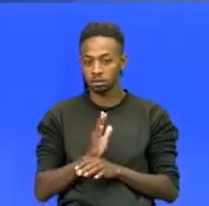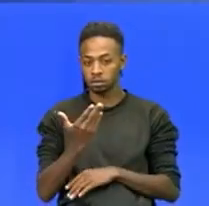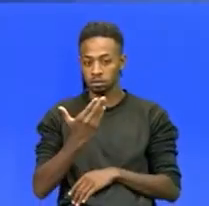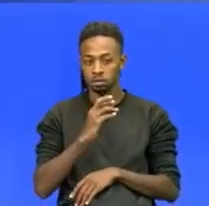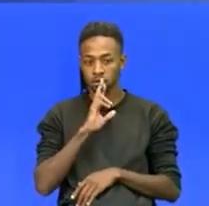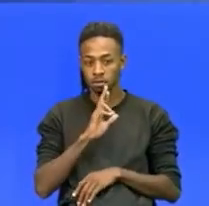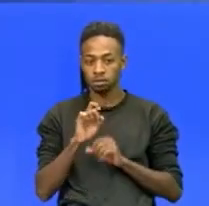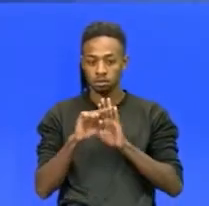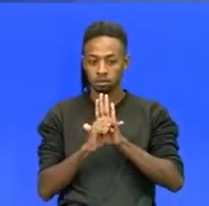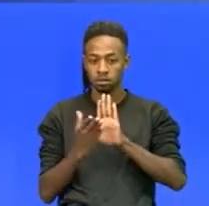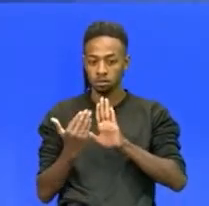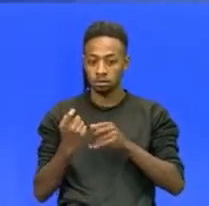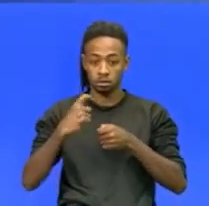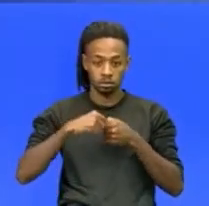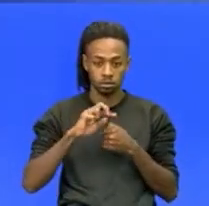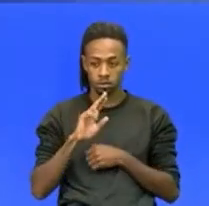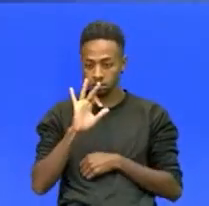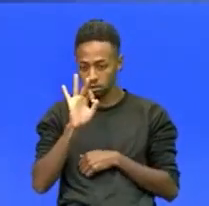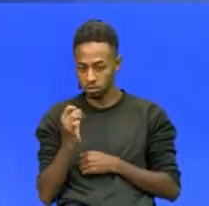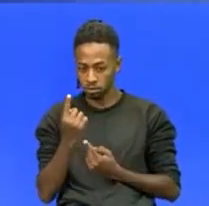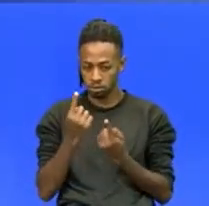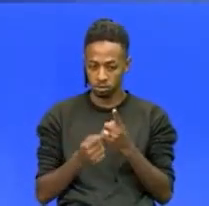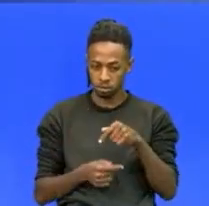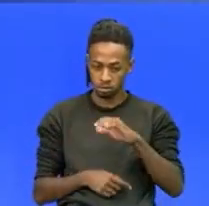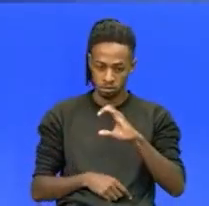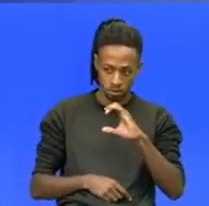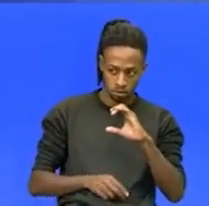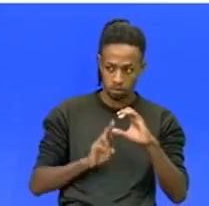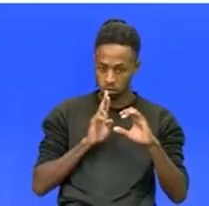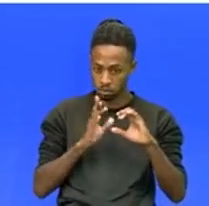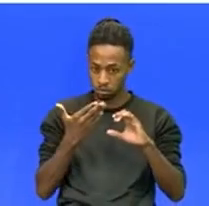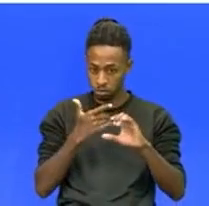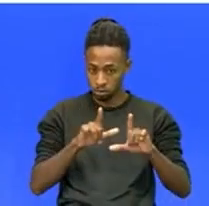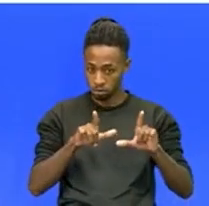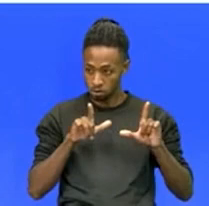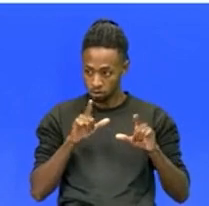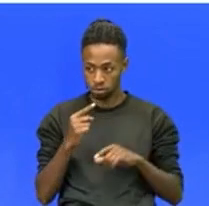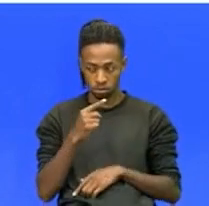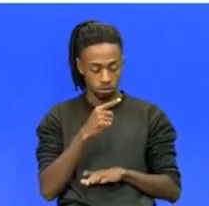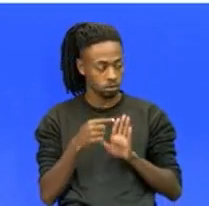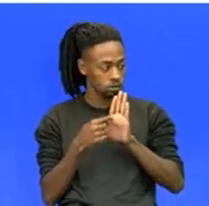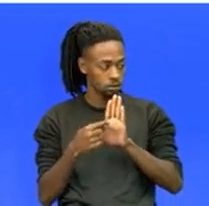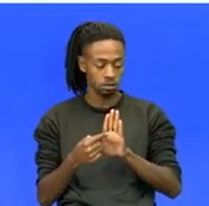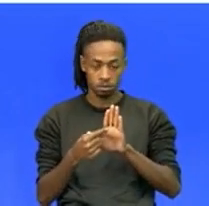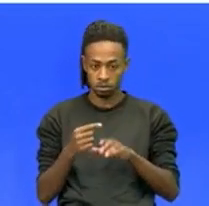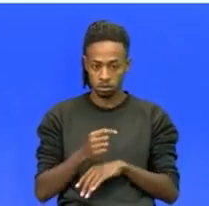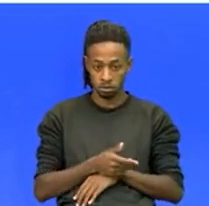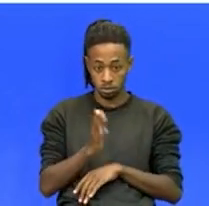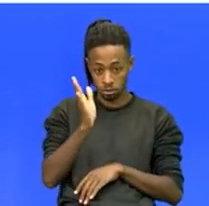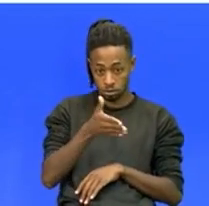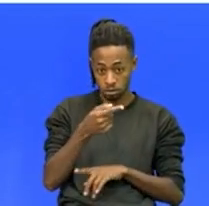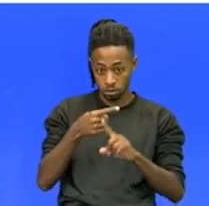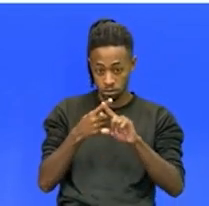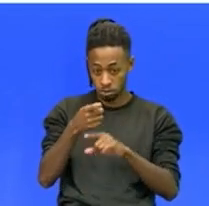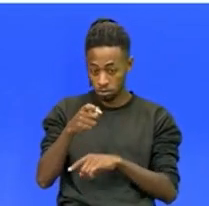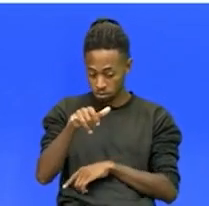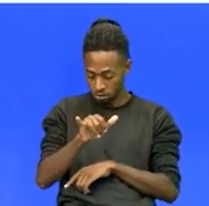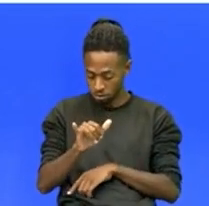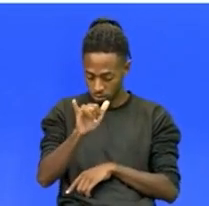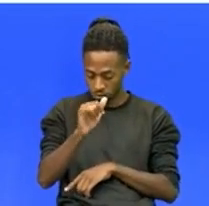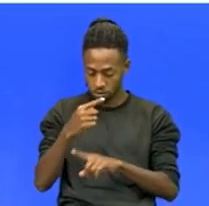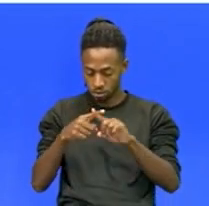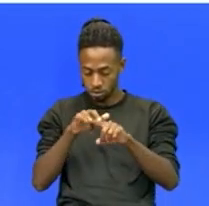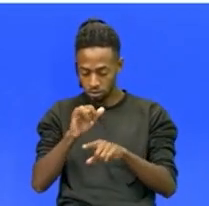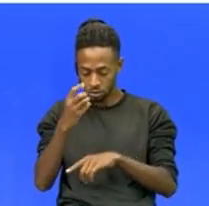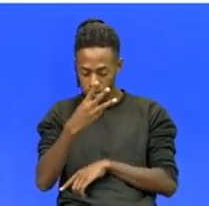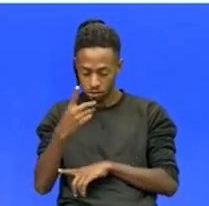da interatividade, o item correto é C. A solução exposta indica que é meio vezes x ao quadrado vezes y à terceira